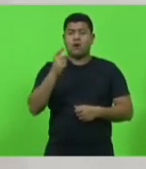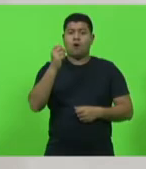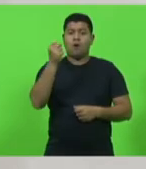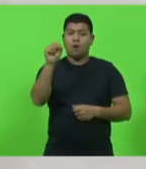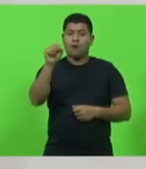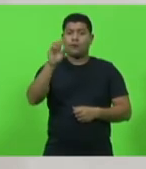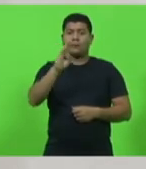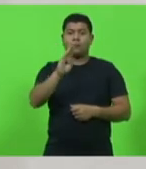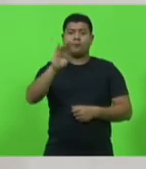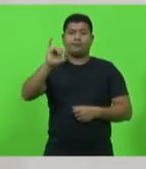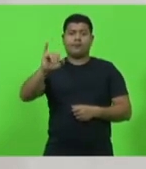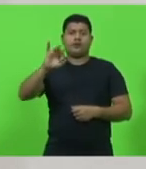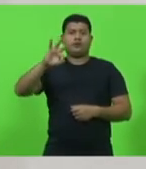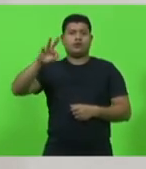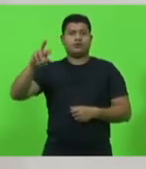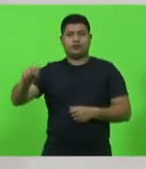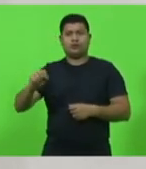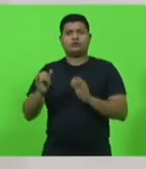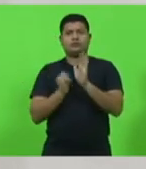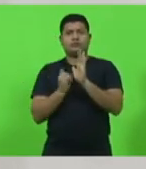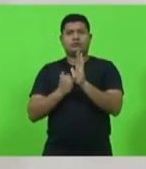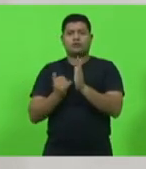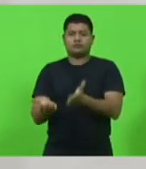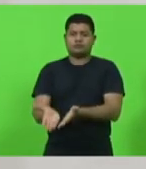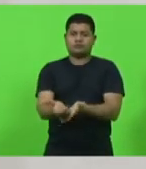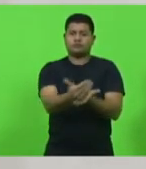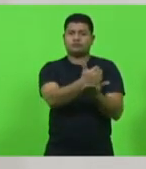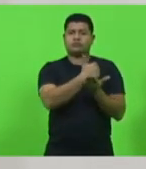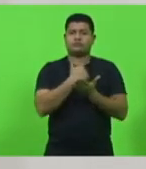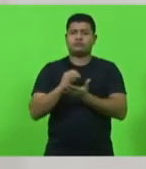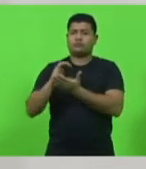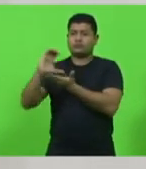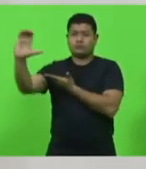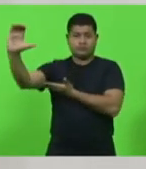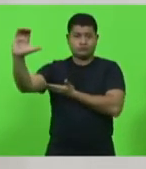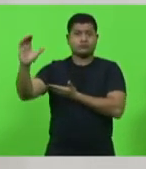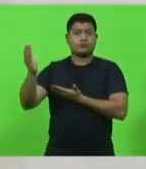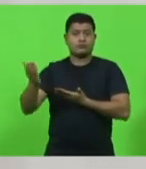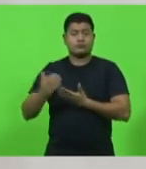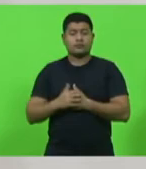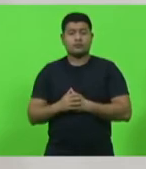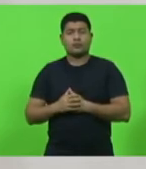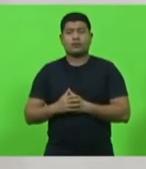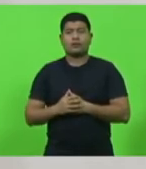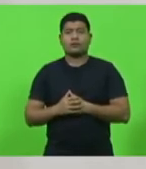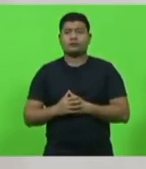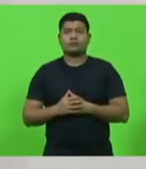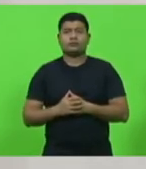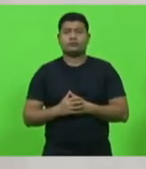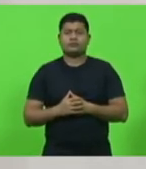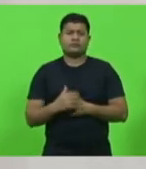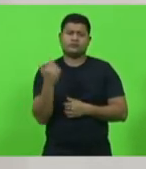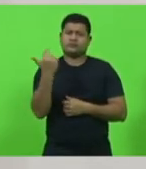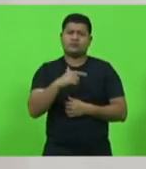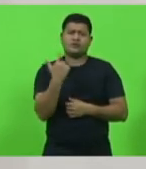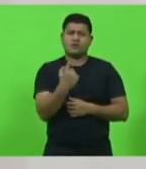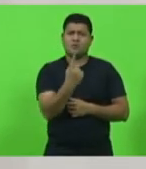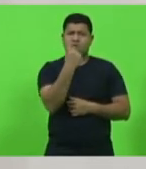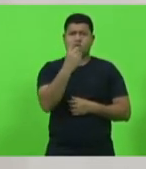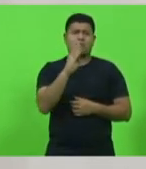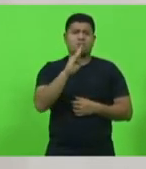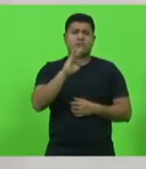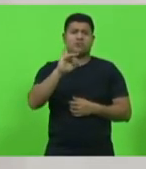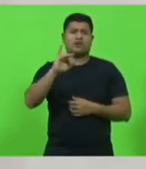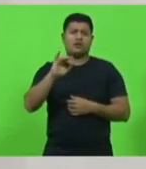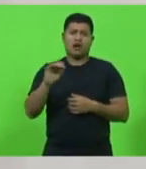69,8 bilhões em arrecadação de impostos federais. Não tem 1 bilhão de investimento em